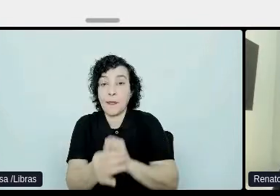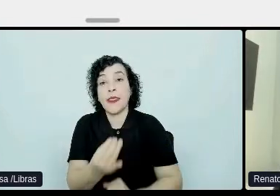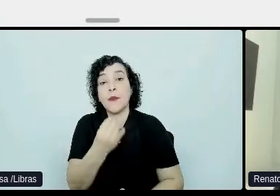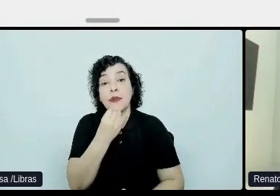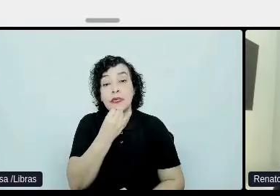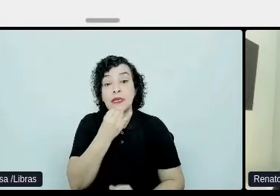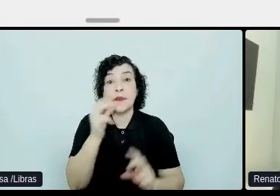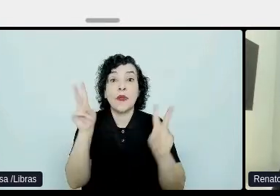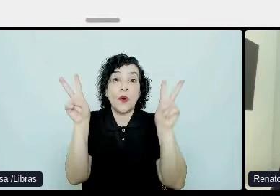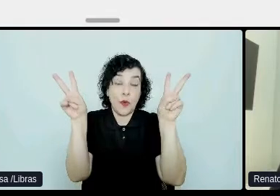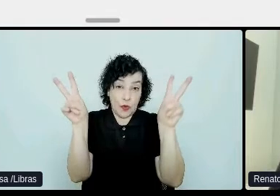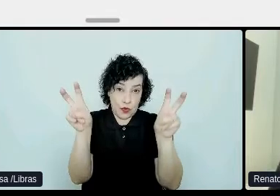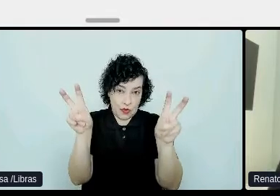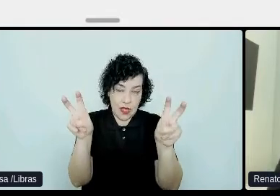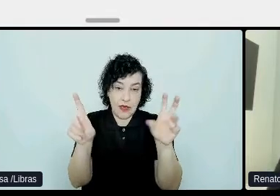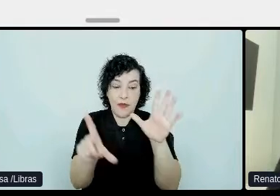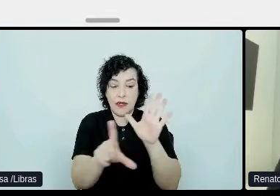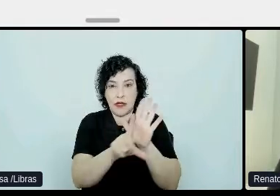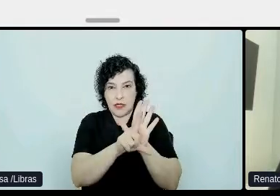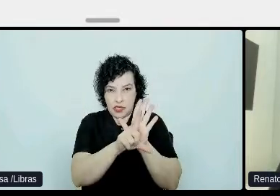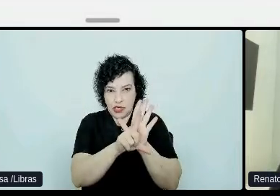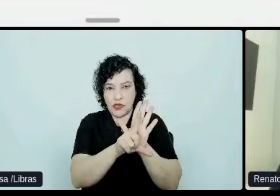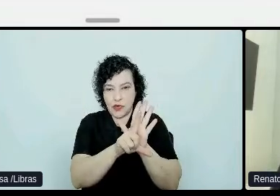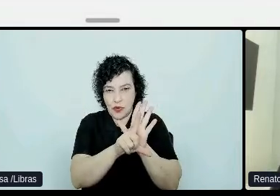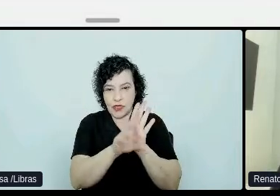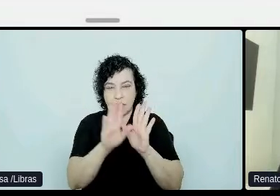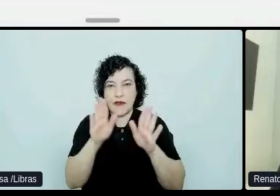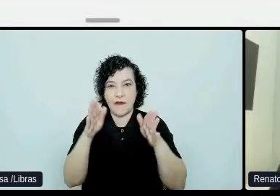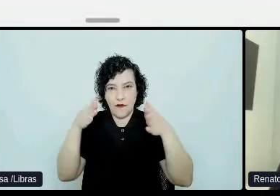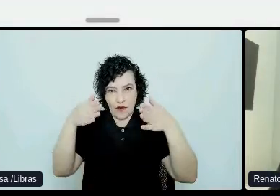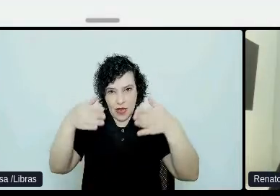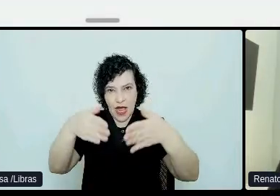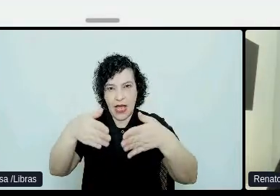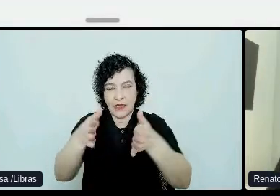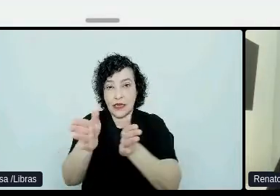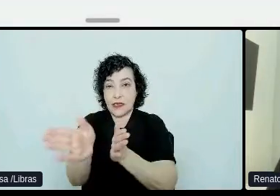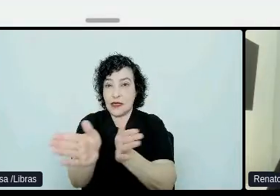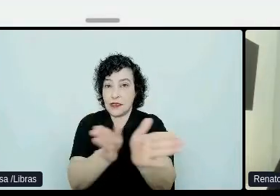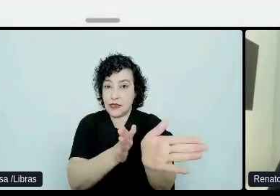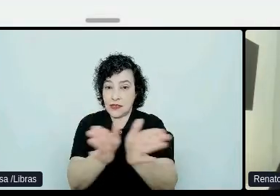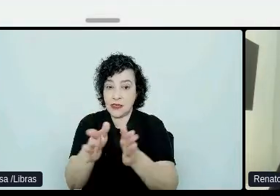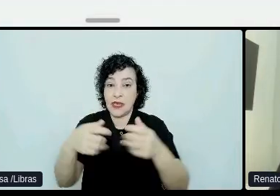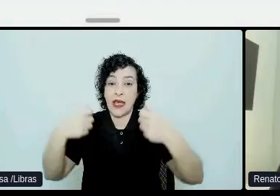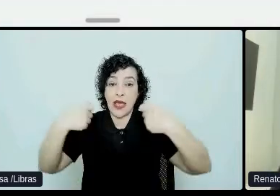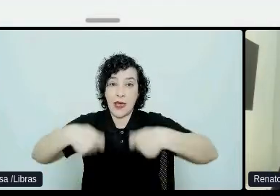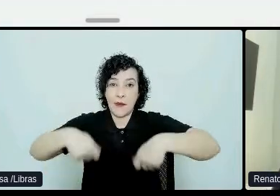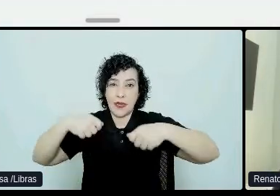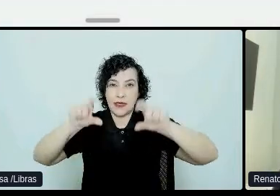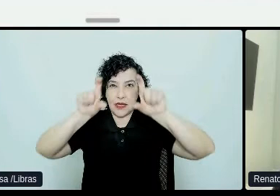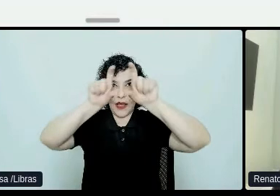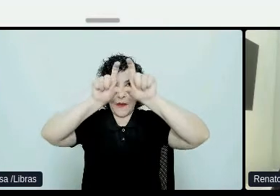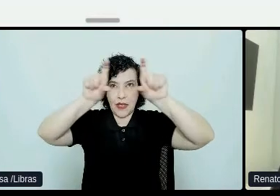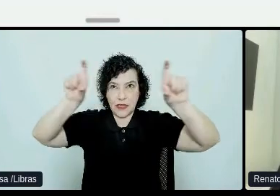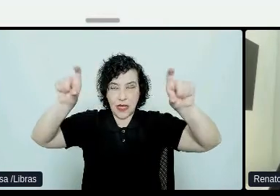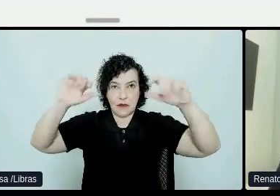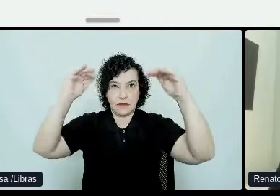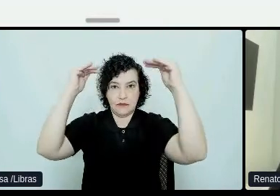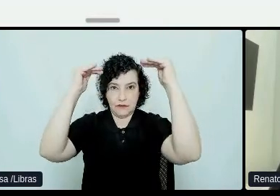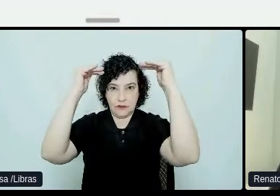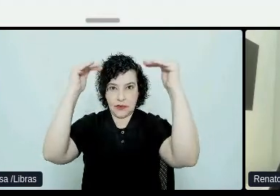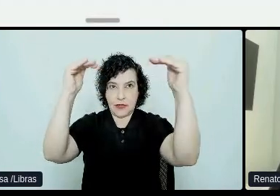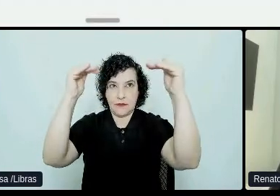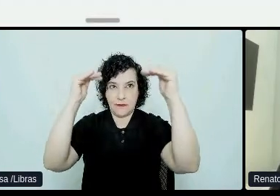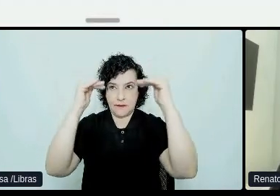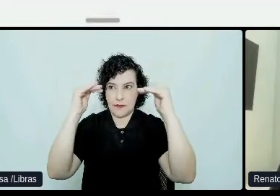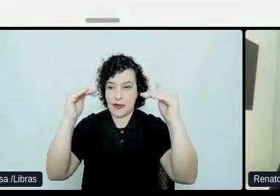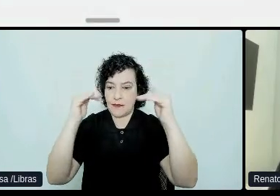na nossa legislação aplicada para esse segmento é manter os cabeçalhos organizados ali, né, de uma forma